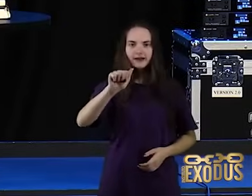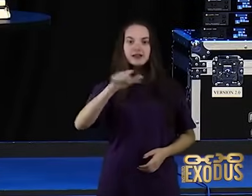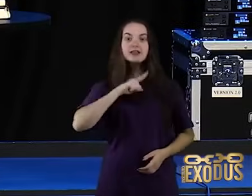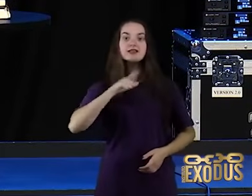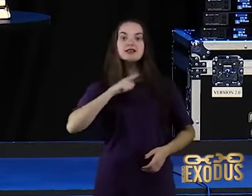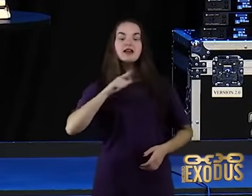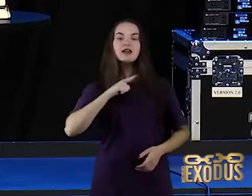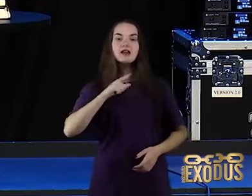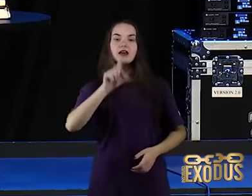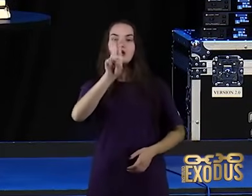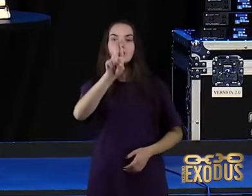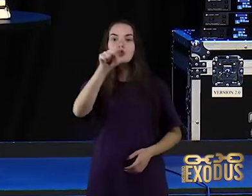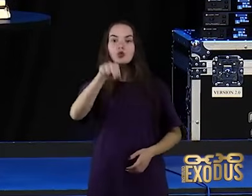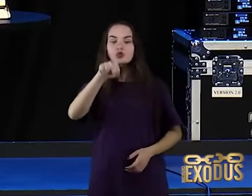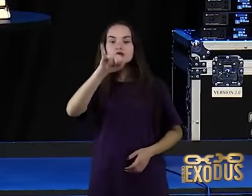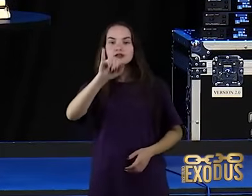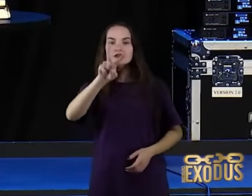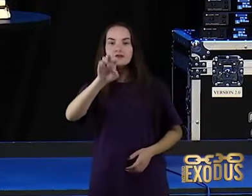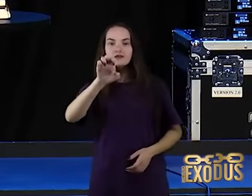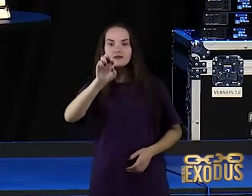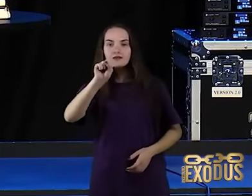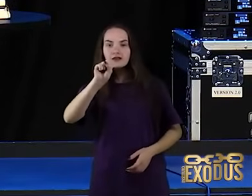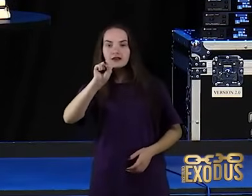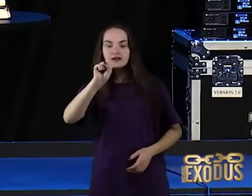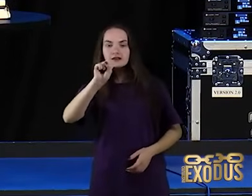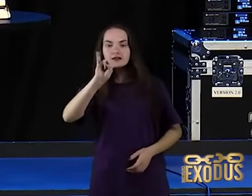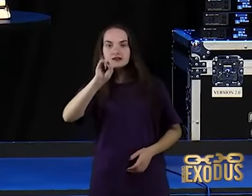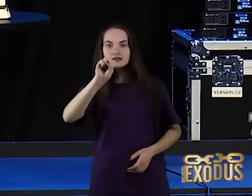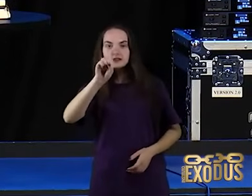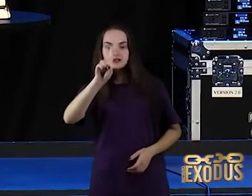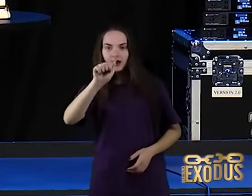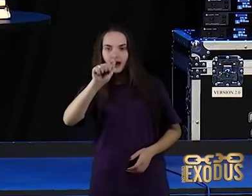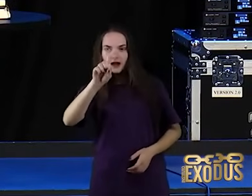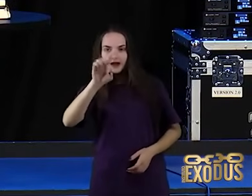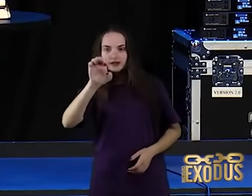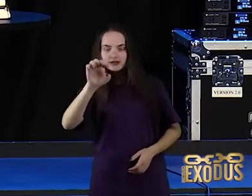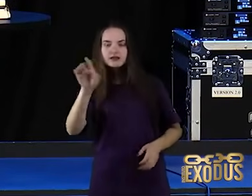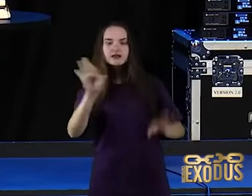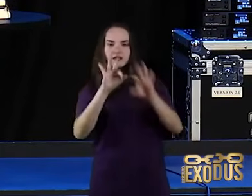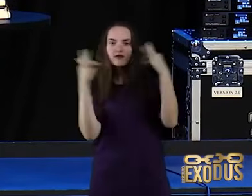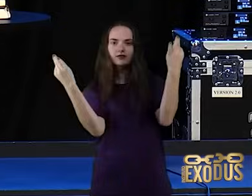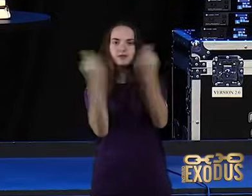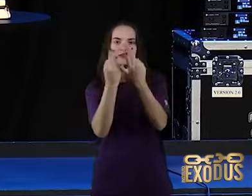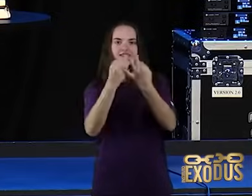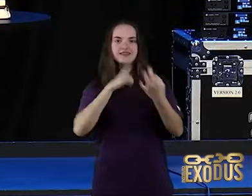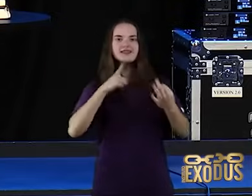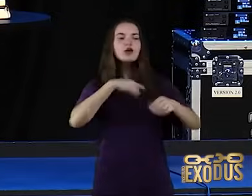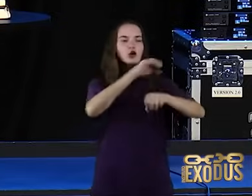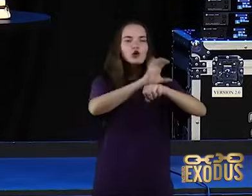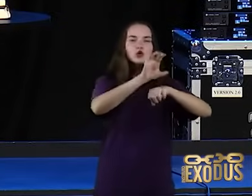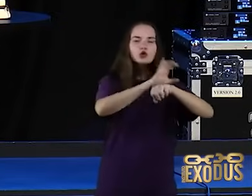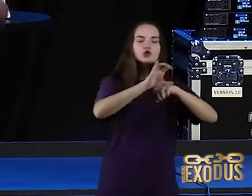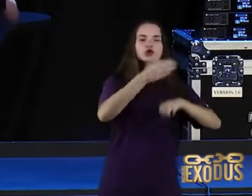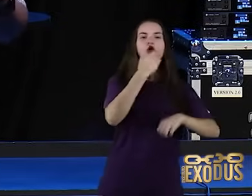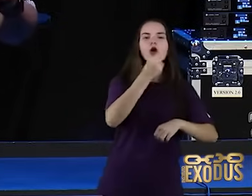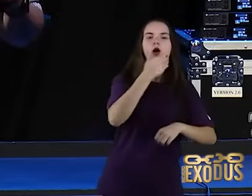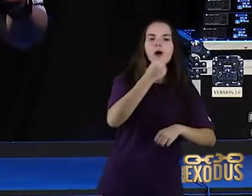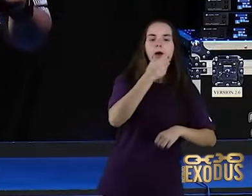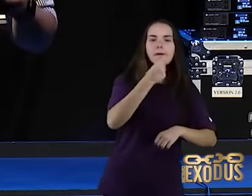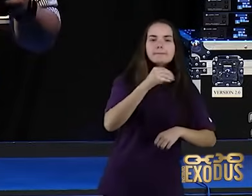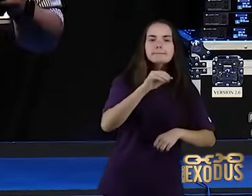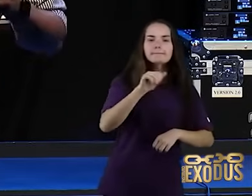família e ali tem homem ao máximo você lembra Lembra do homem ao máximo lembra de